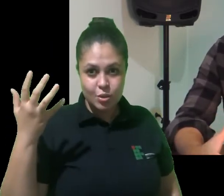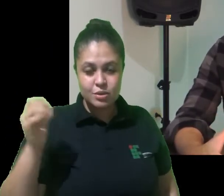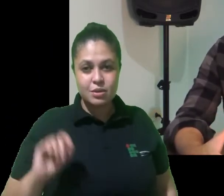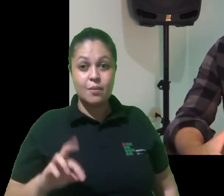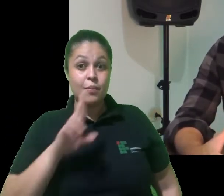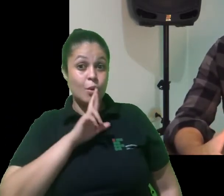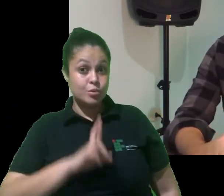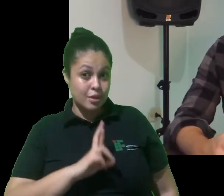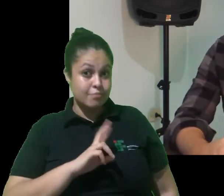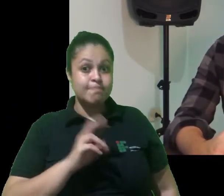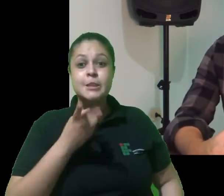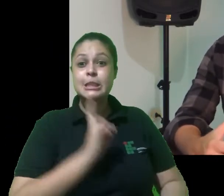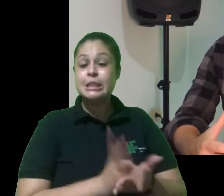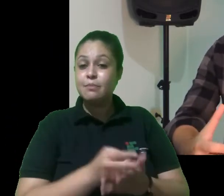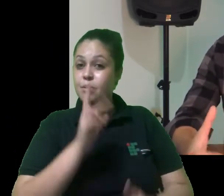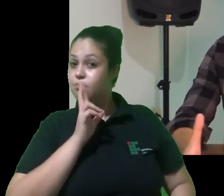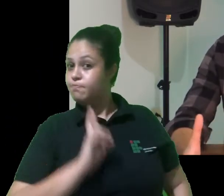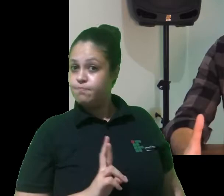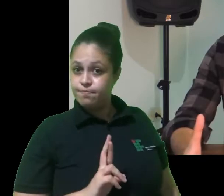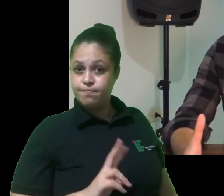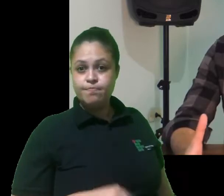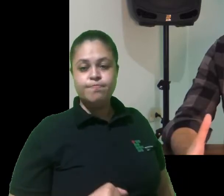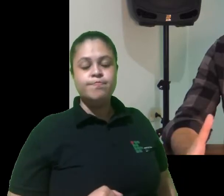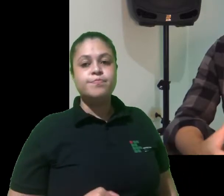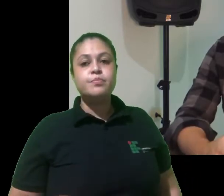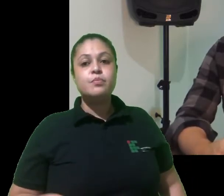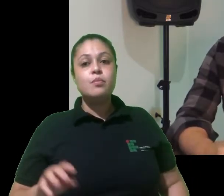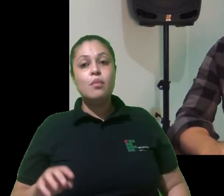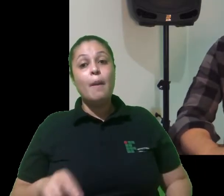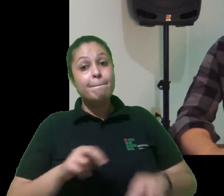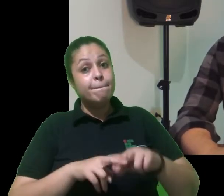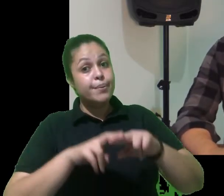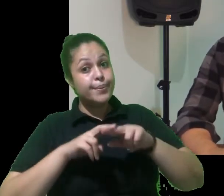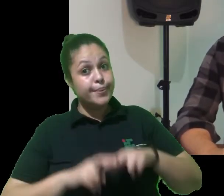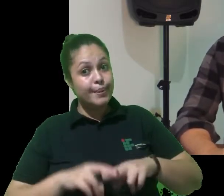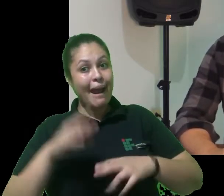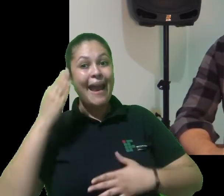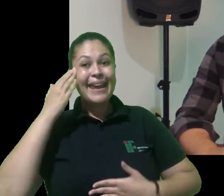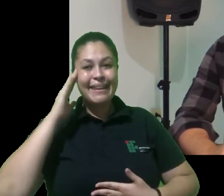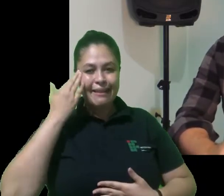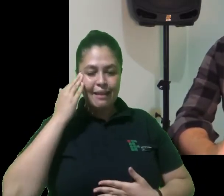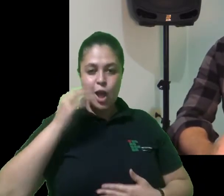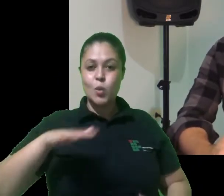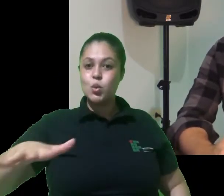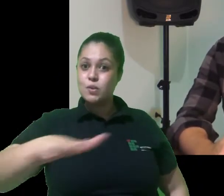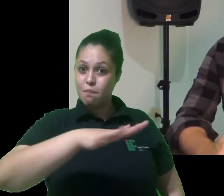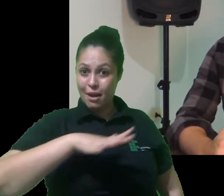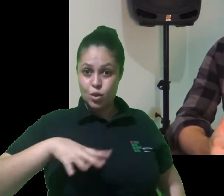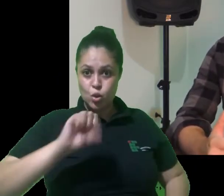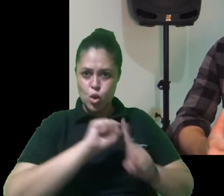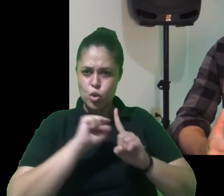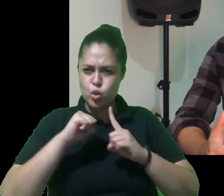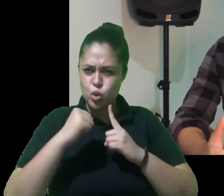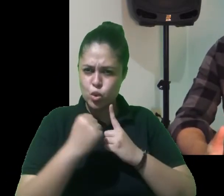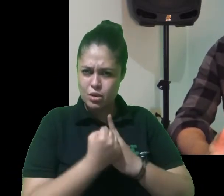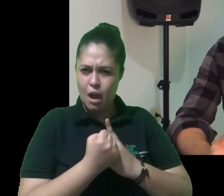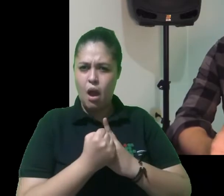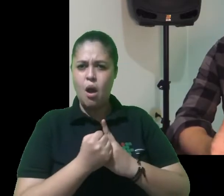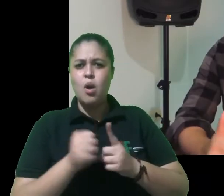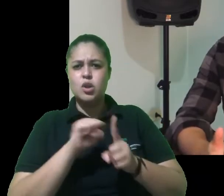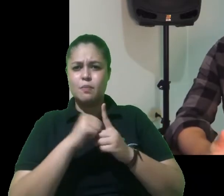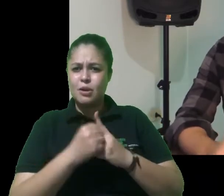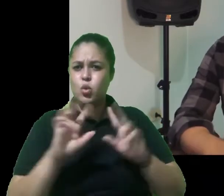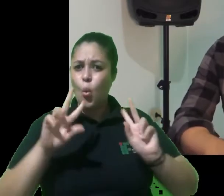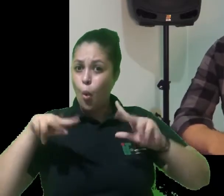dinâmicas variadas, mas sempre um produto. Portanto, compreender o espaço